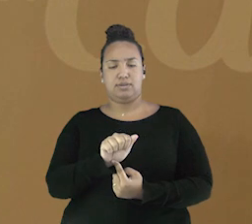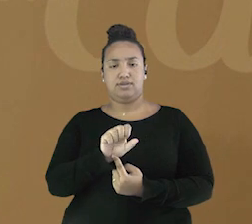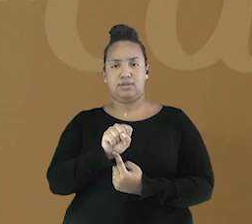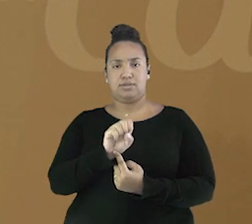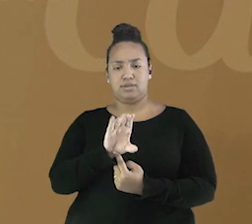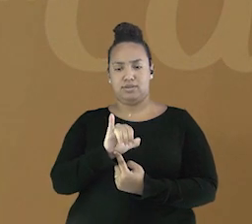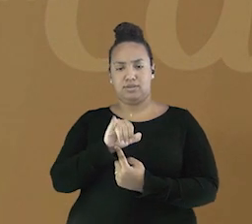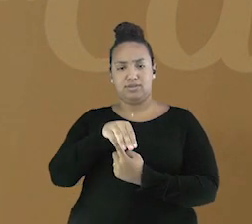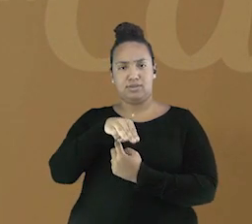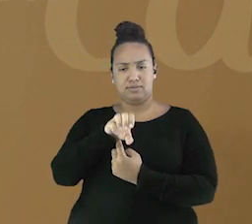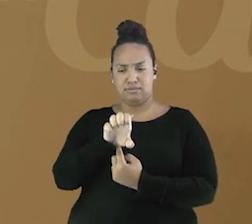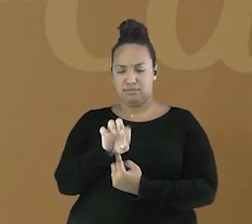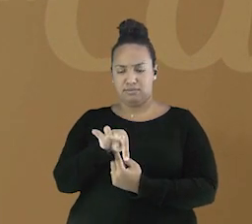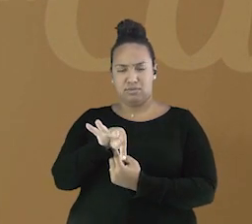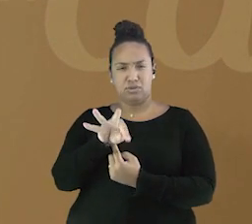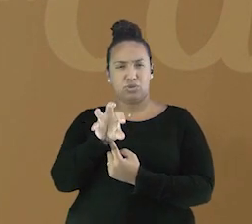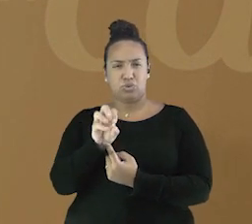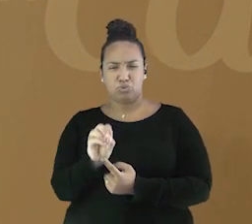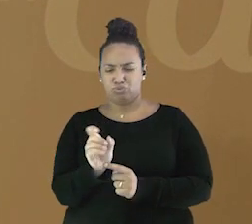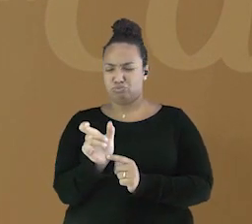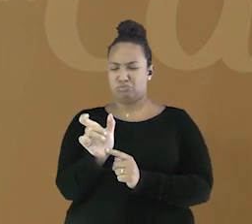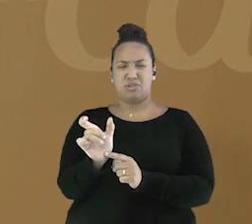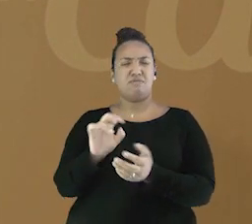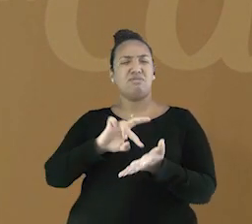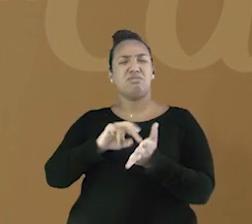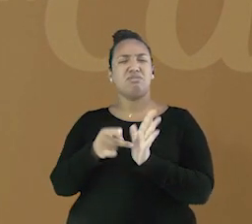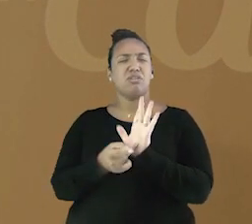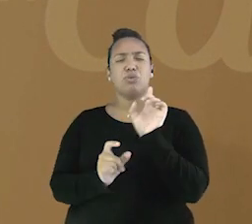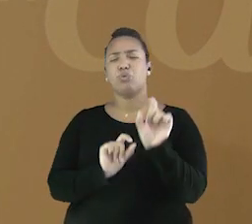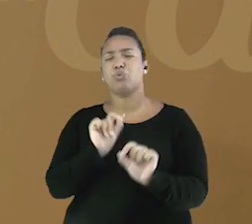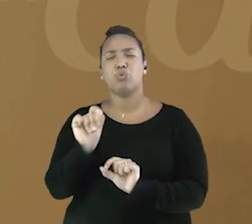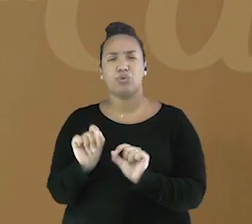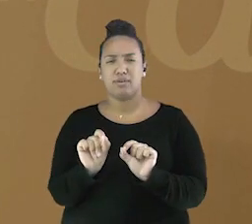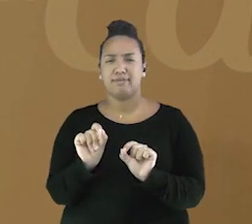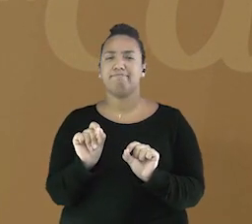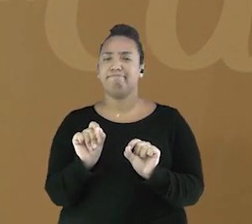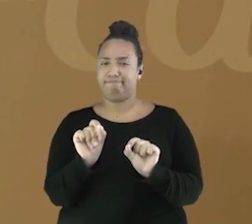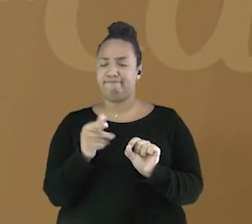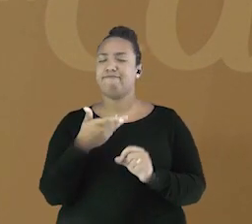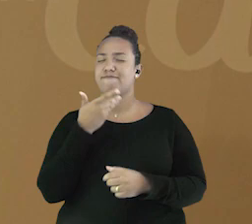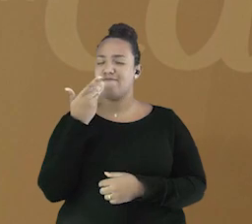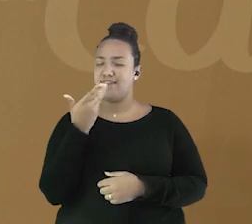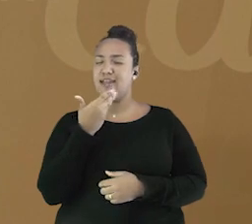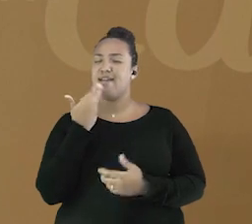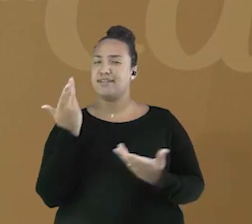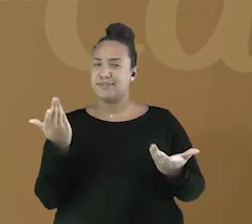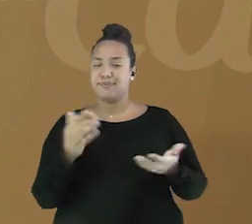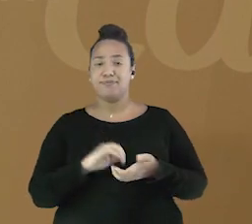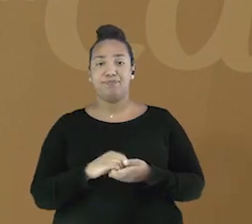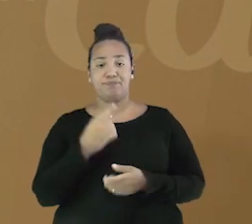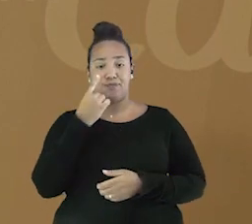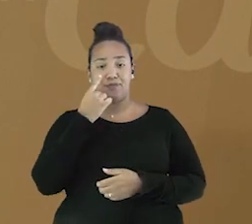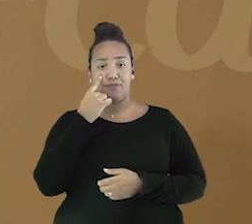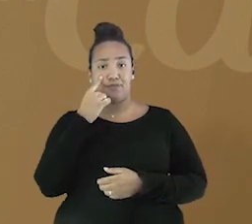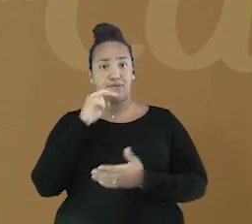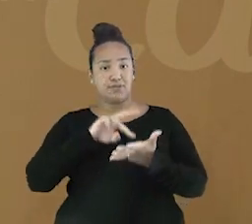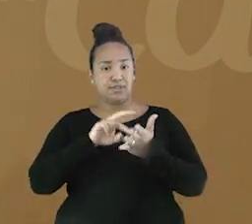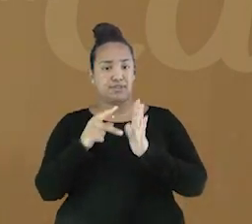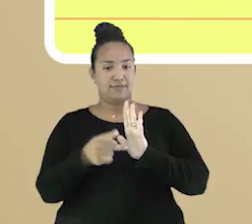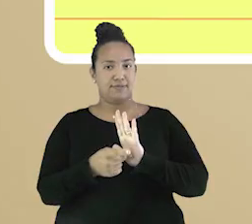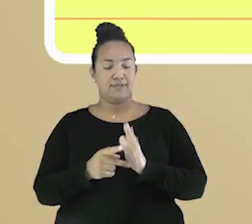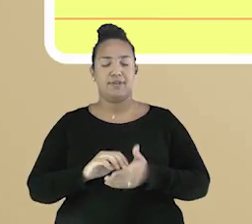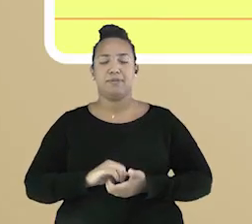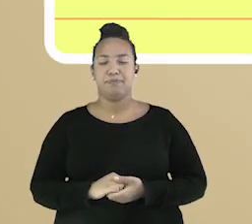urbano. Você sabe me dizer o que significa essa palavra renascimento? Muito fácil essa, né, professora? Bora ver o